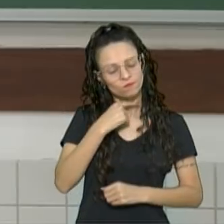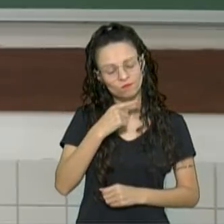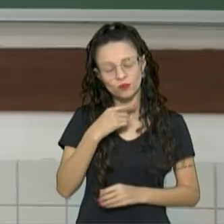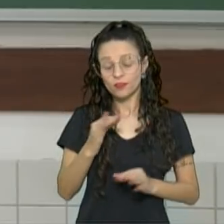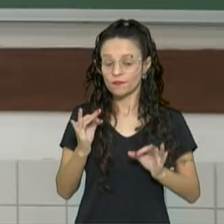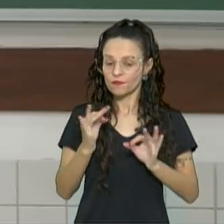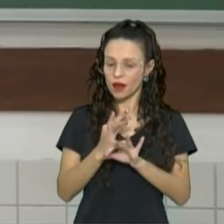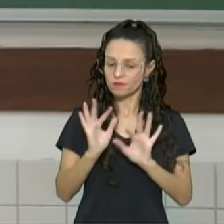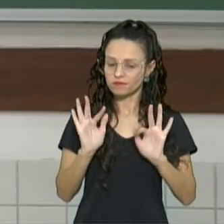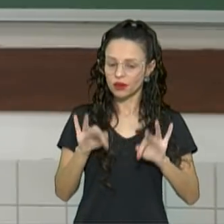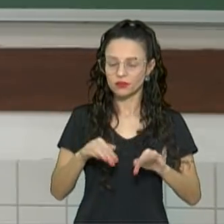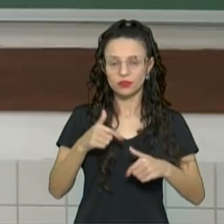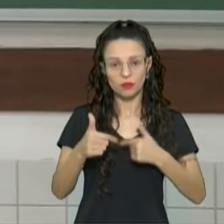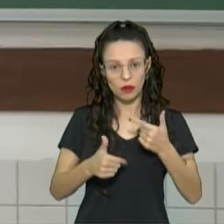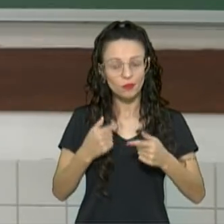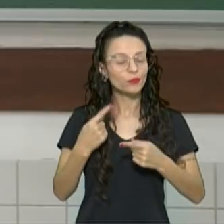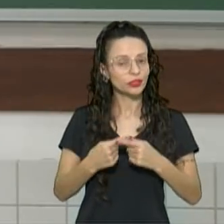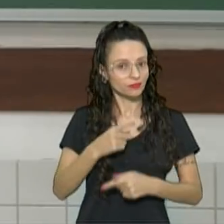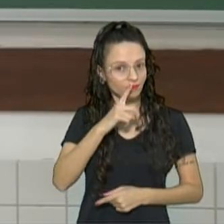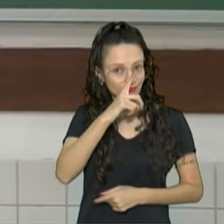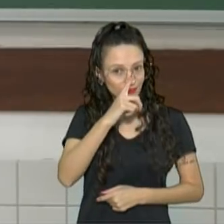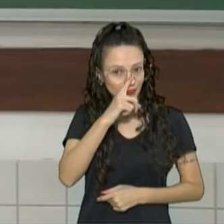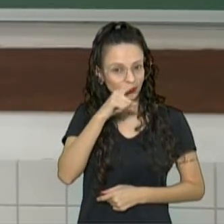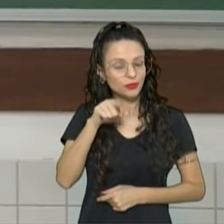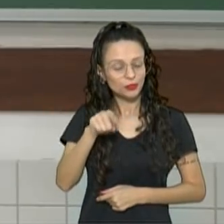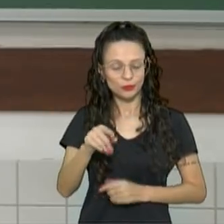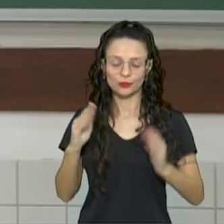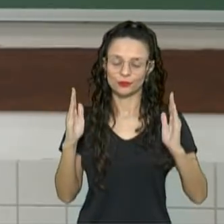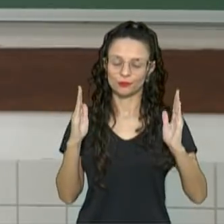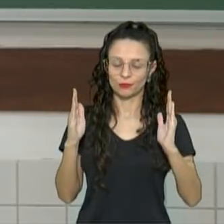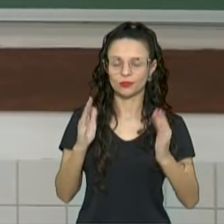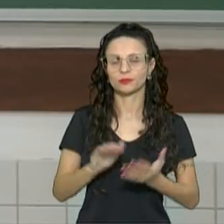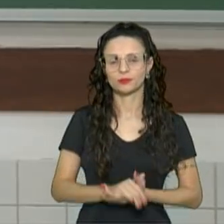trabalhos, porque era algo muito arriscado, na época.